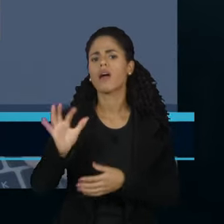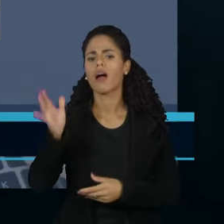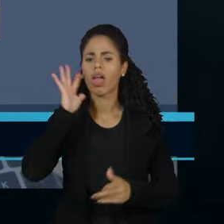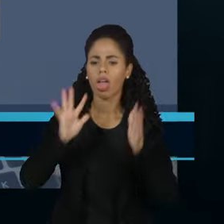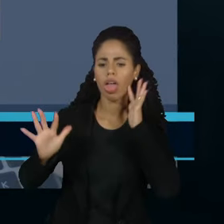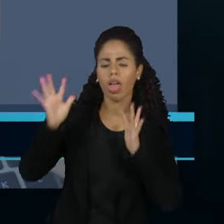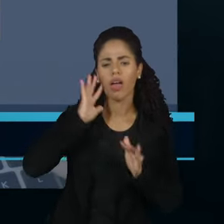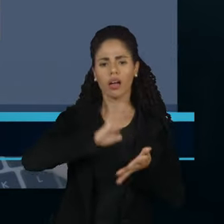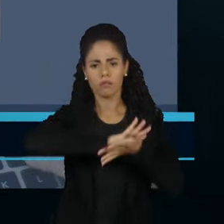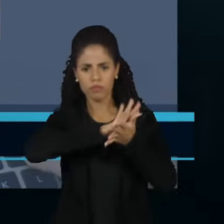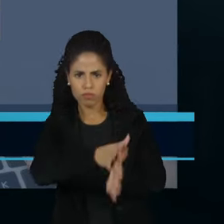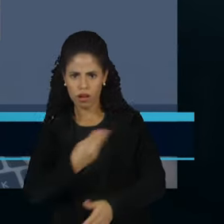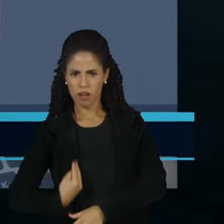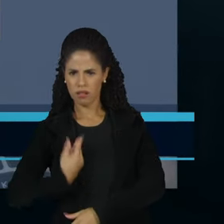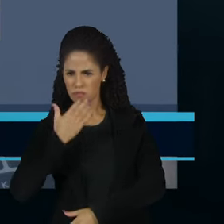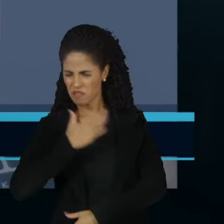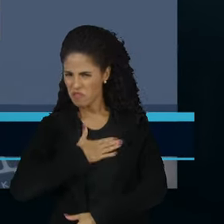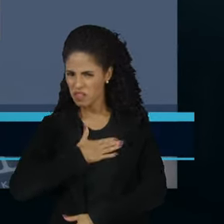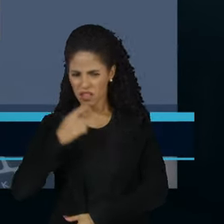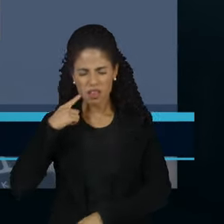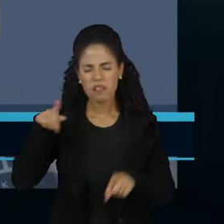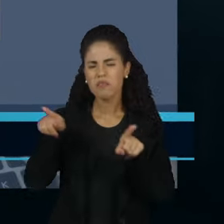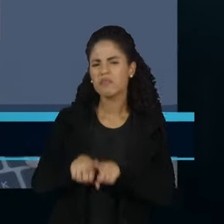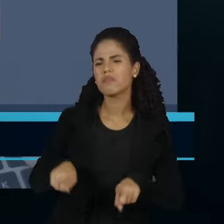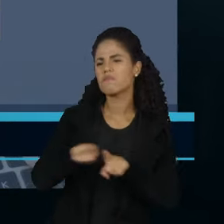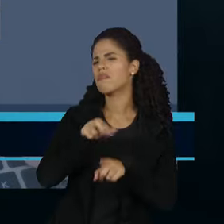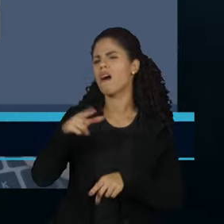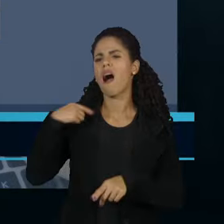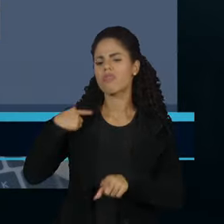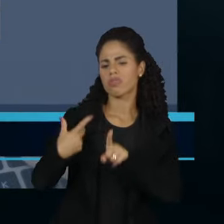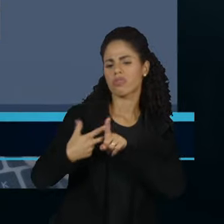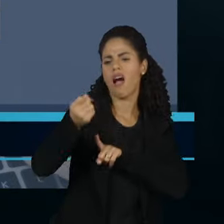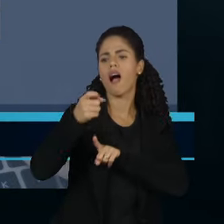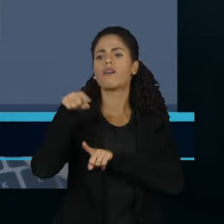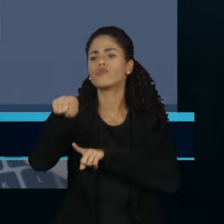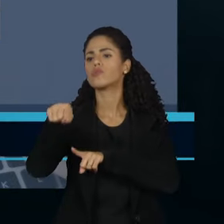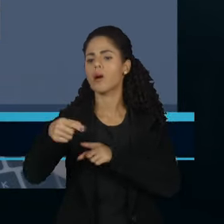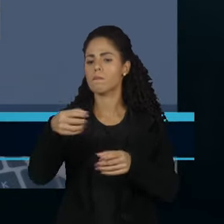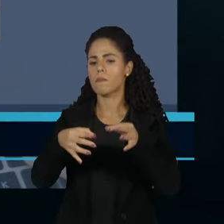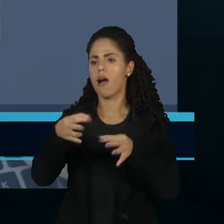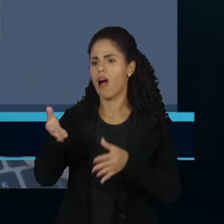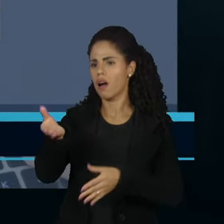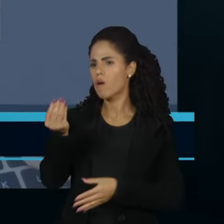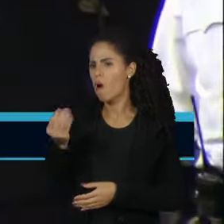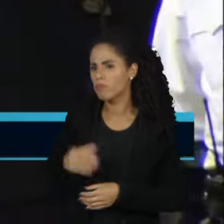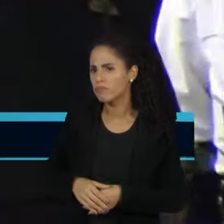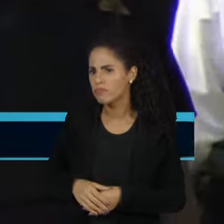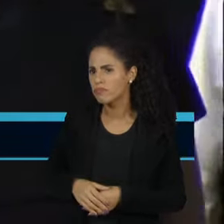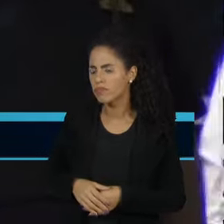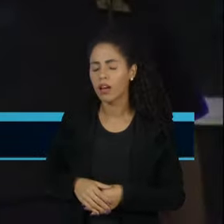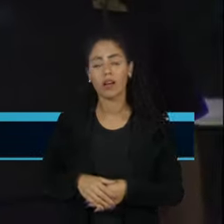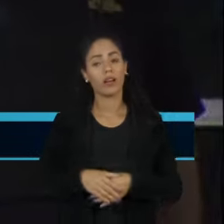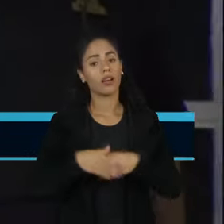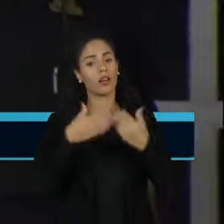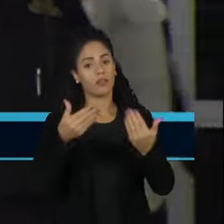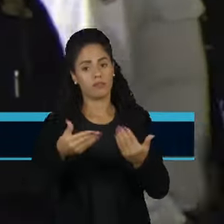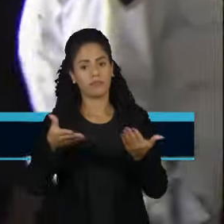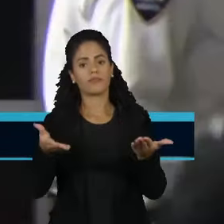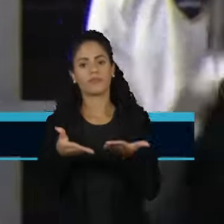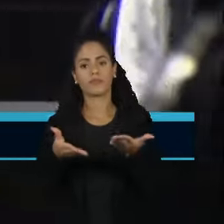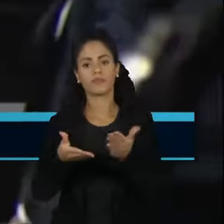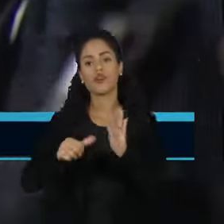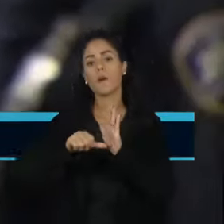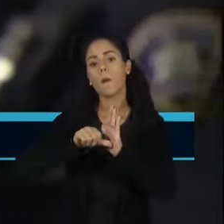tentam destruir a minha vida e impedir-me de vencer as eleições presidenciais", fecha aspas. Este será o